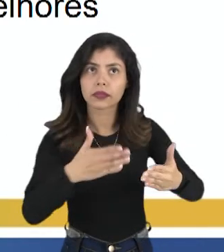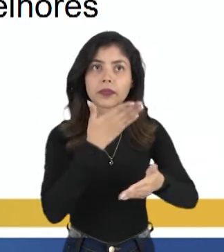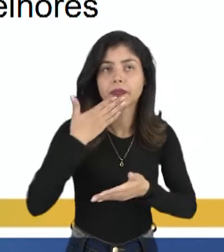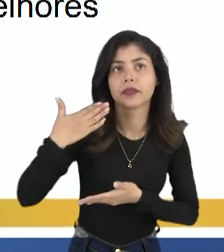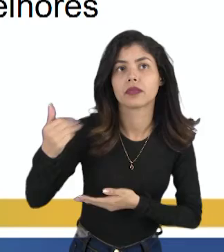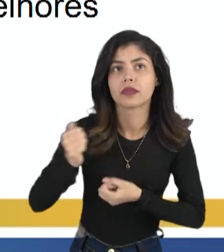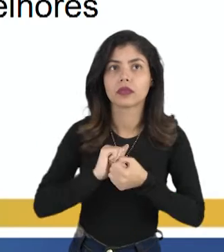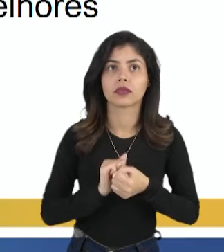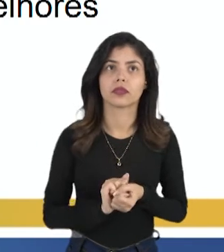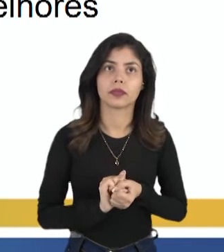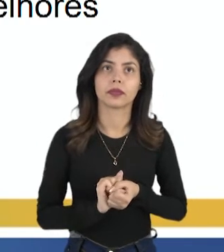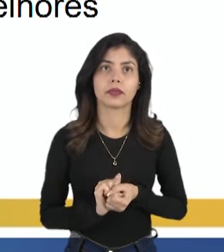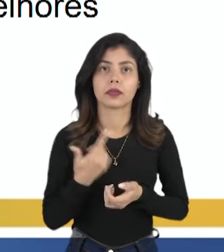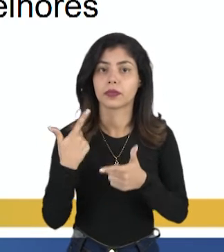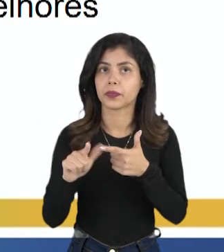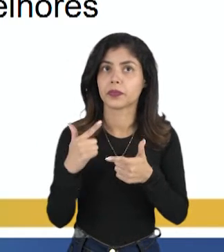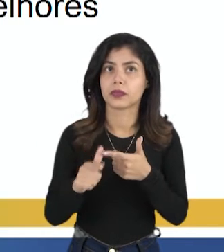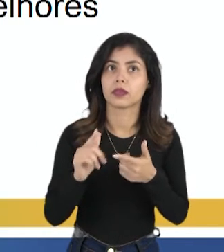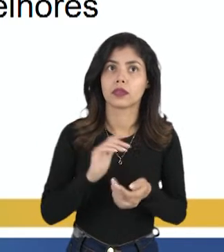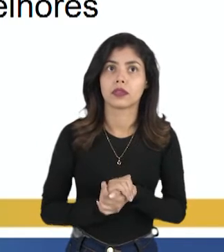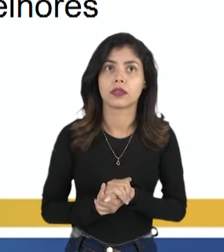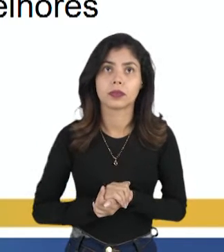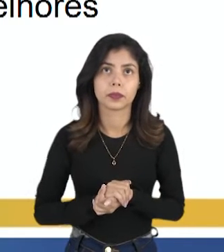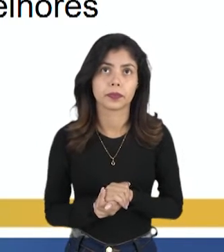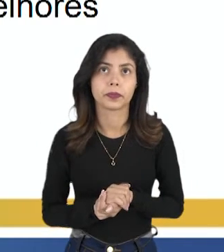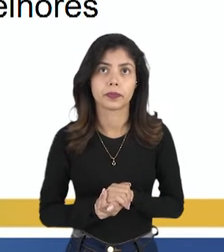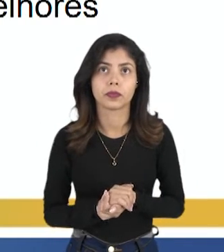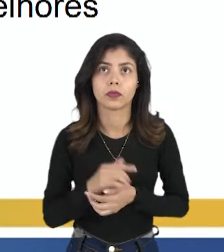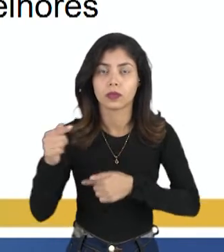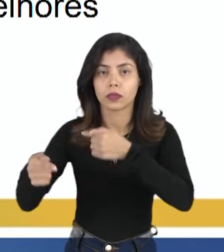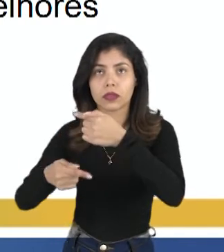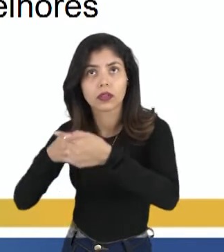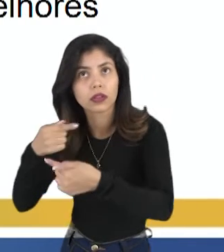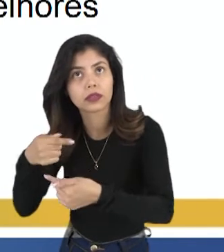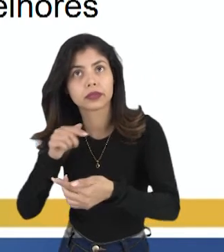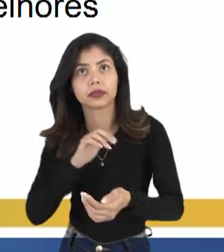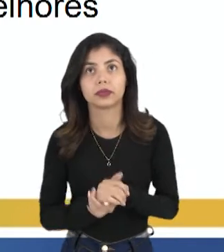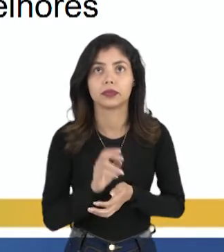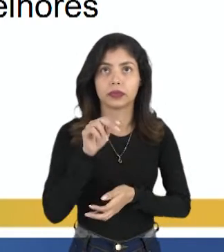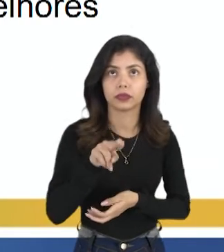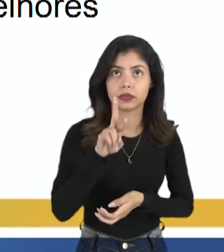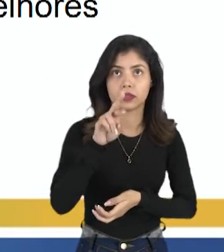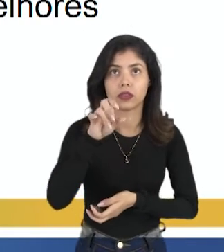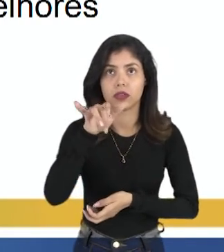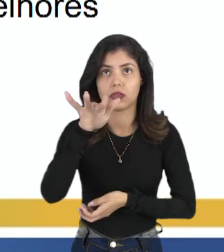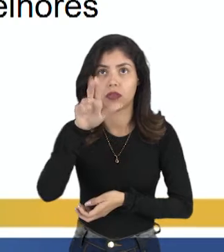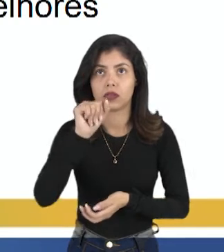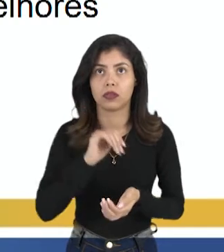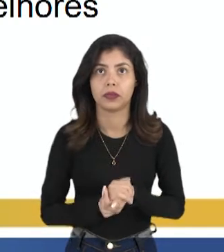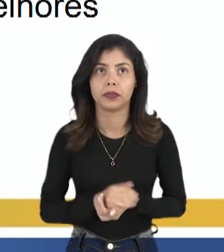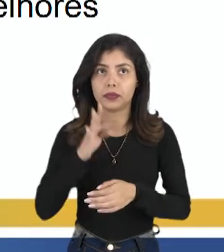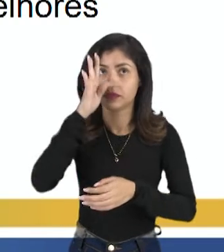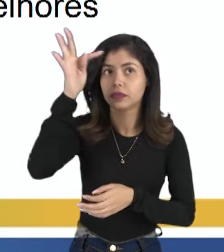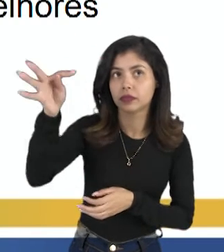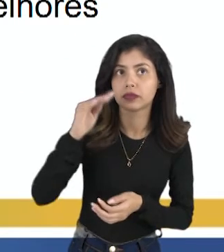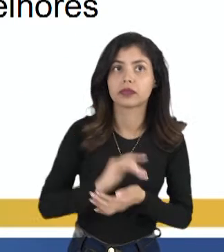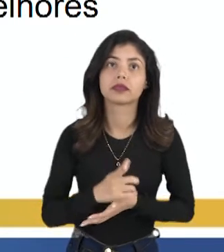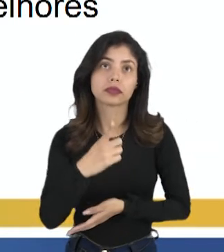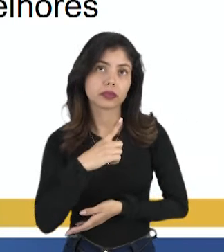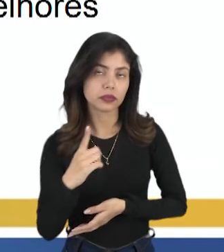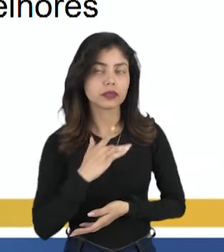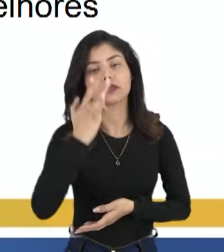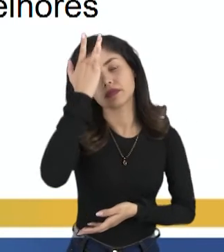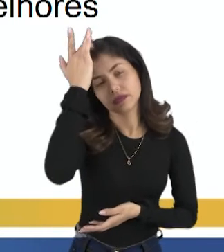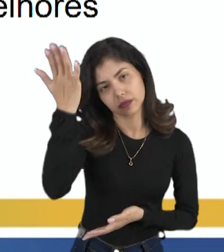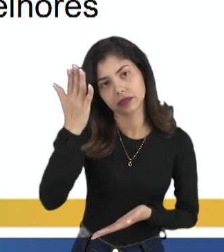objetivo é o de melhorar as circunstâncias, de forma que as gerações uruguaias